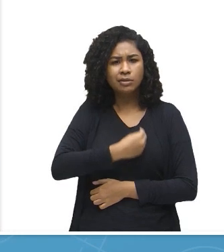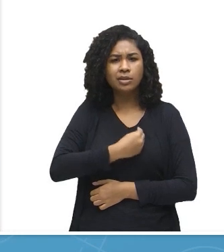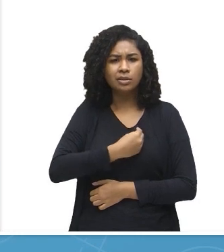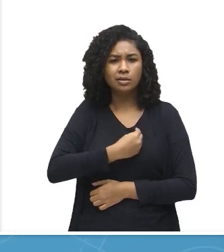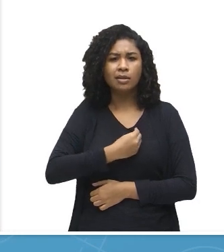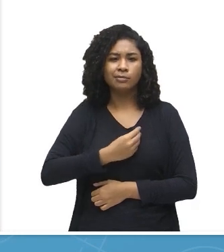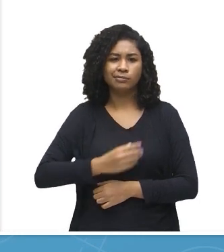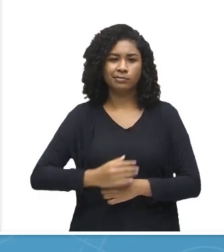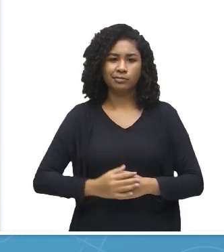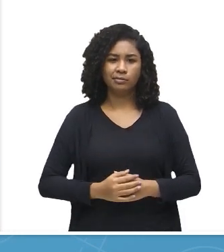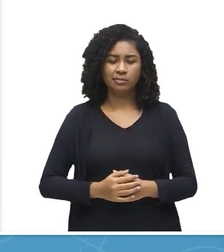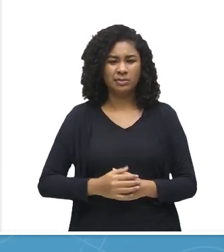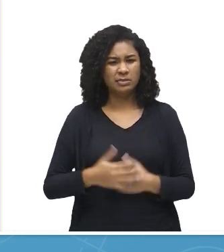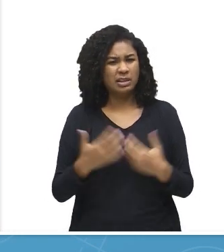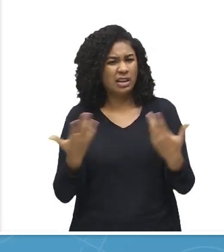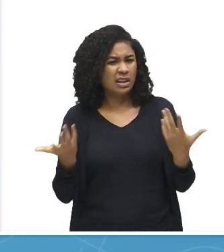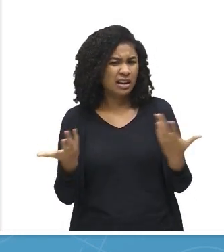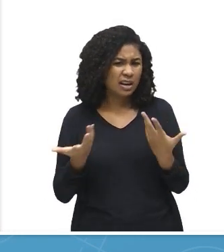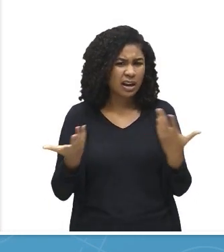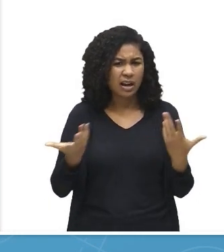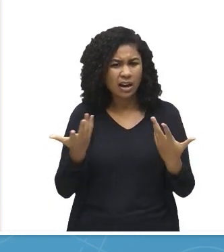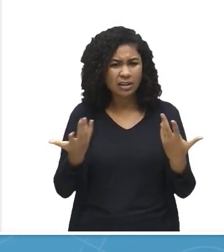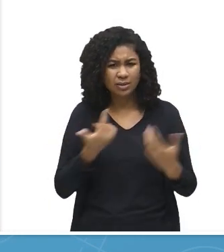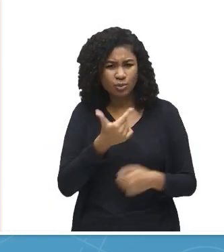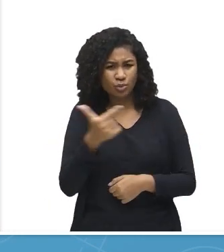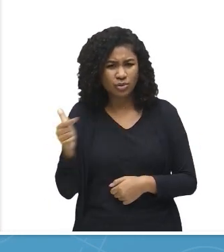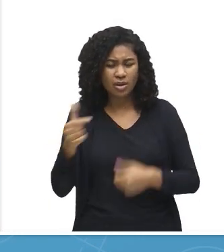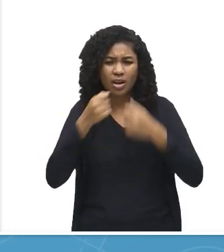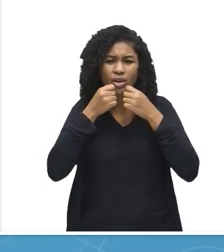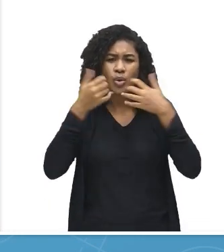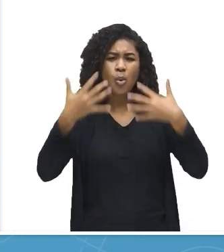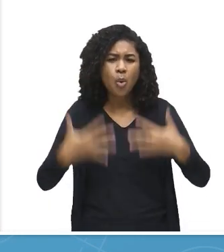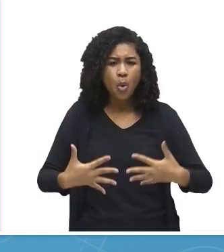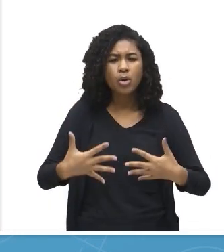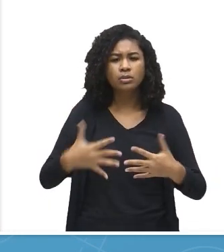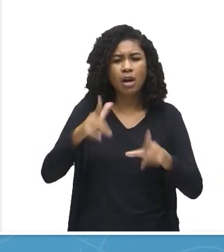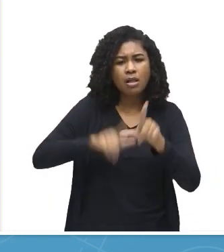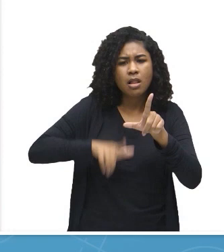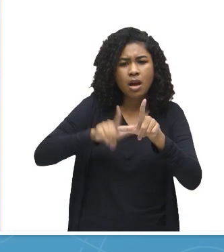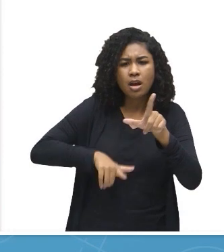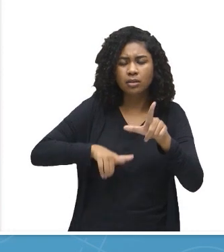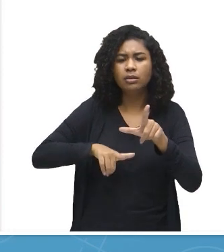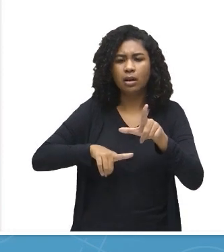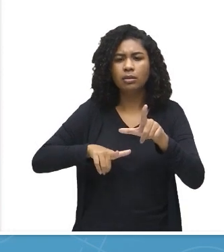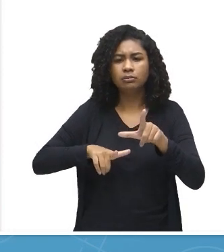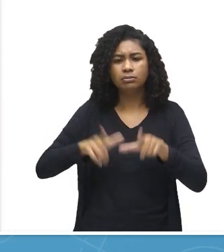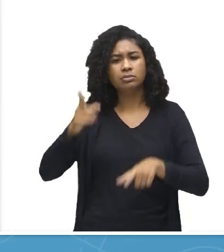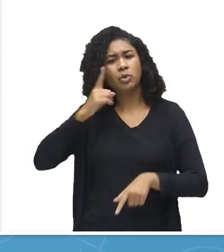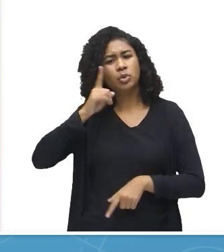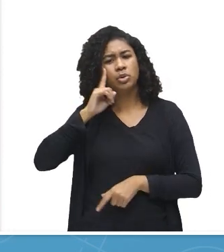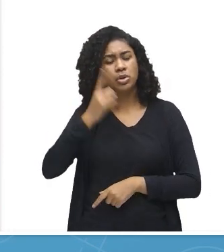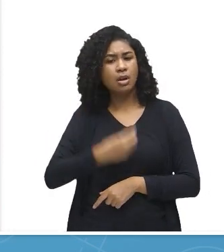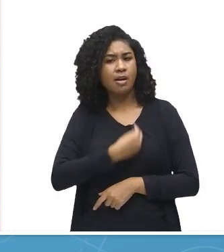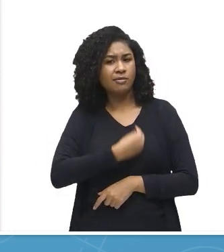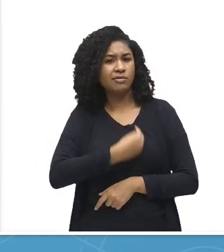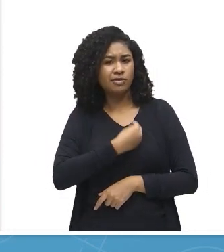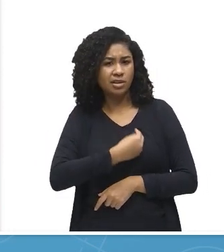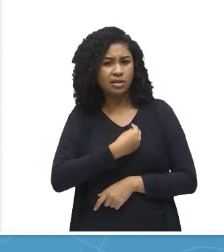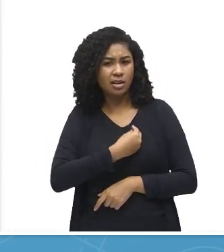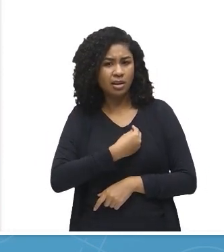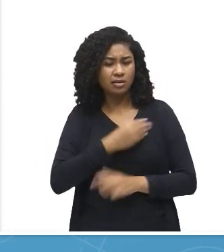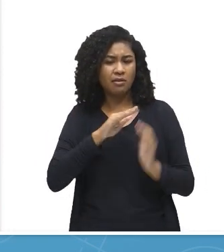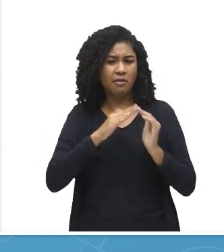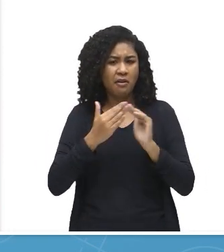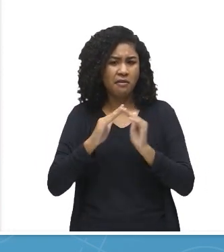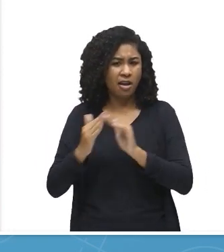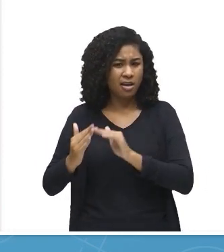cariocas. Será que o samba-exaltação ele não possui letras com o cotidiano do povo, ressaltando as favelas cariocas?